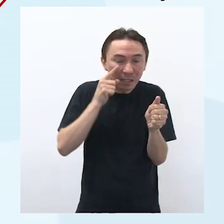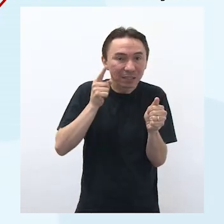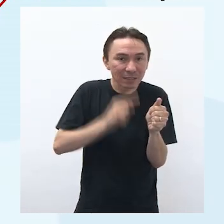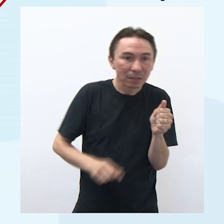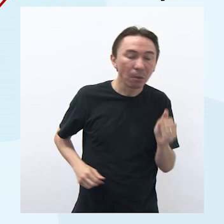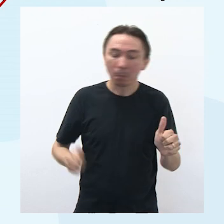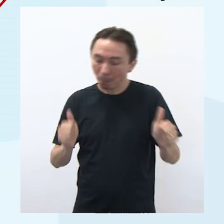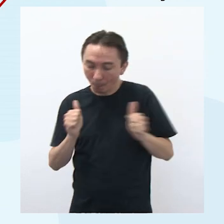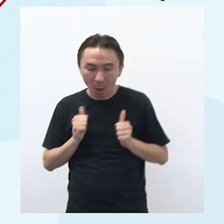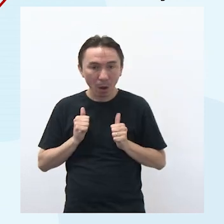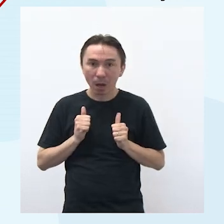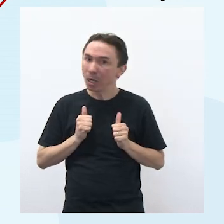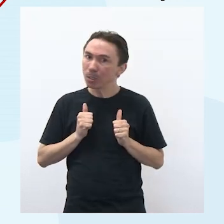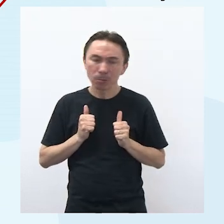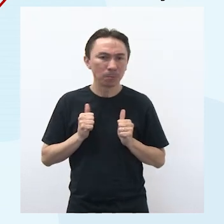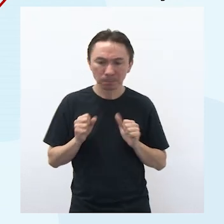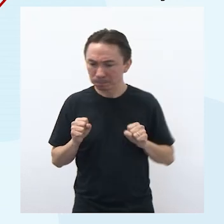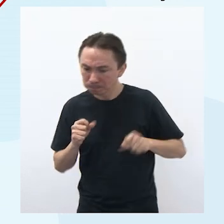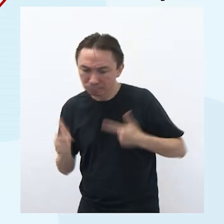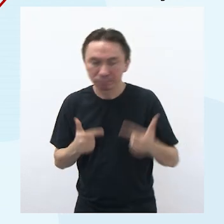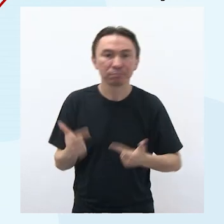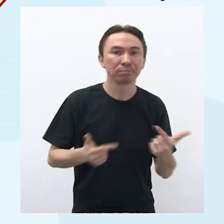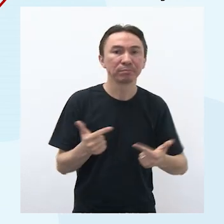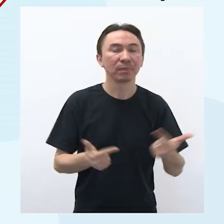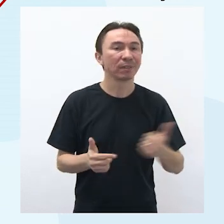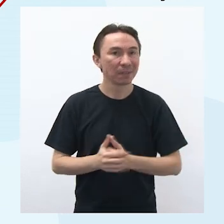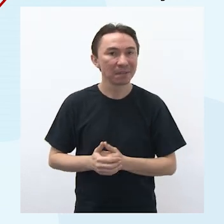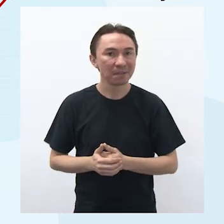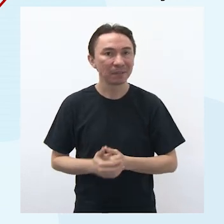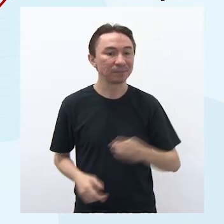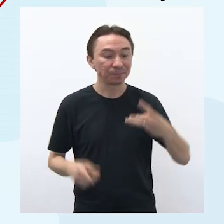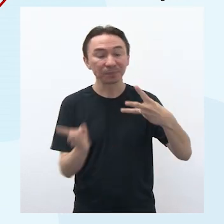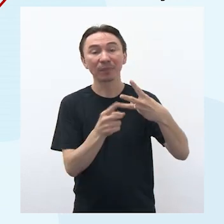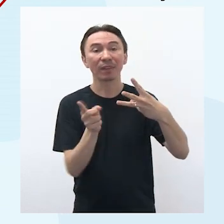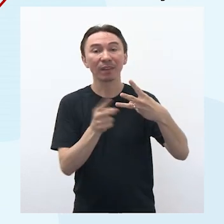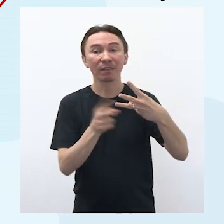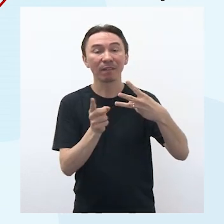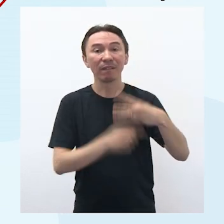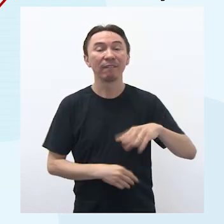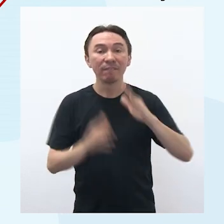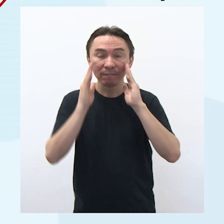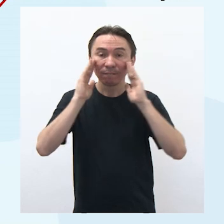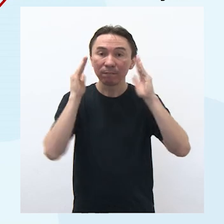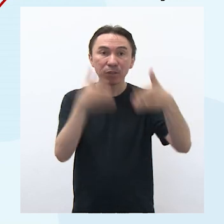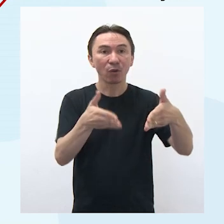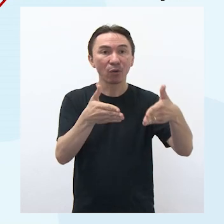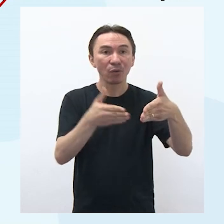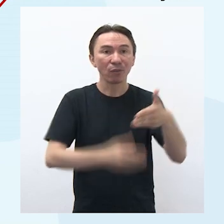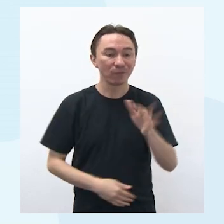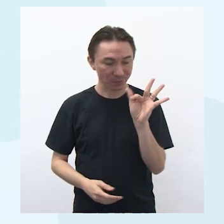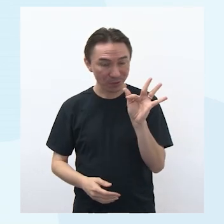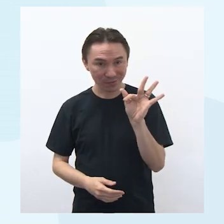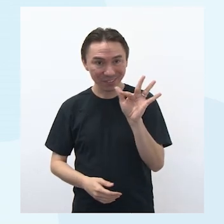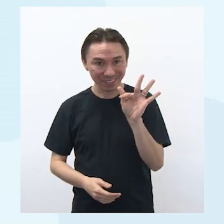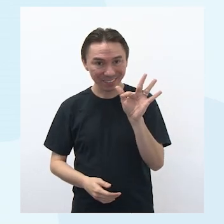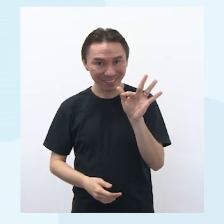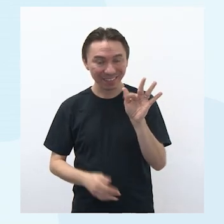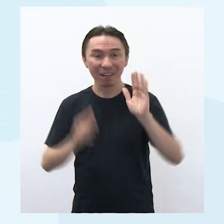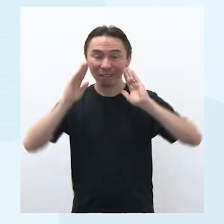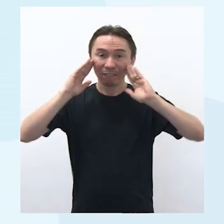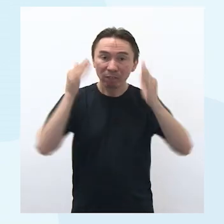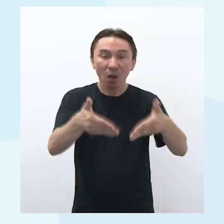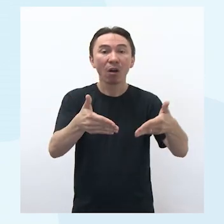sei que o focado está presente nesta situação de aprendizagem, que é o próximo slide, quando,